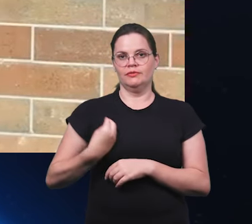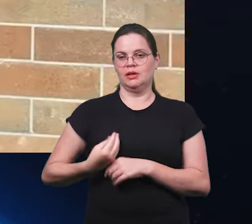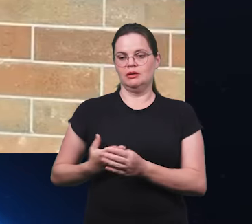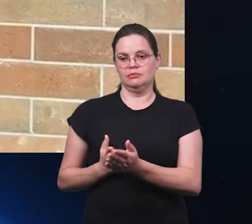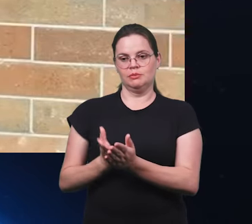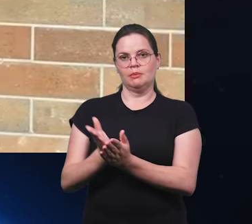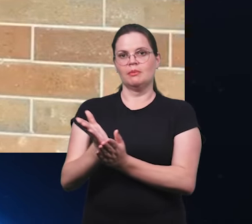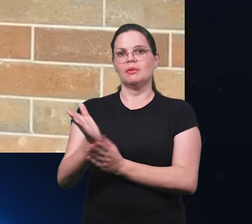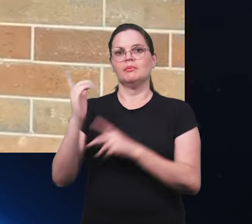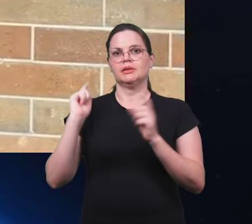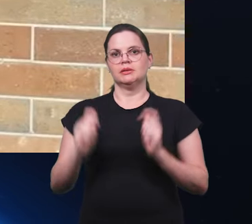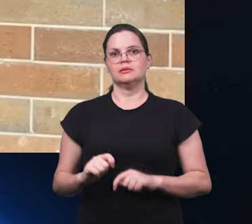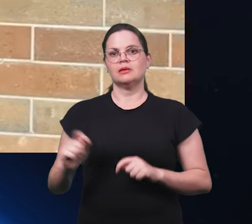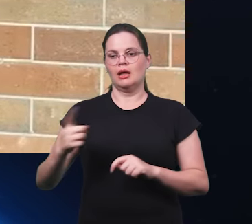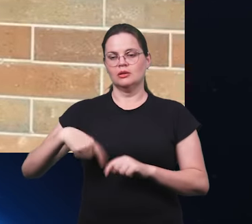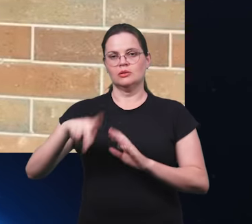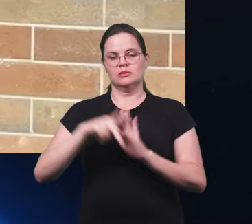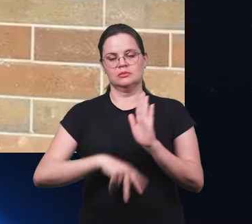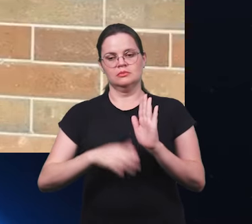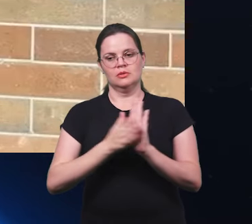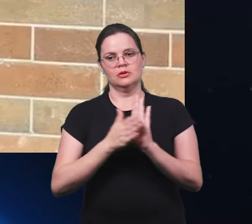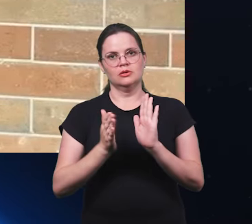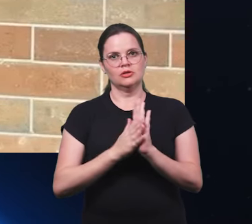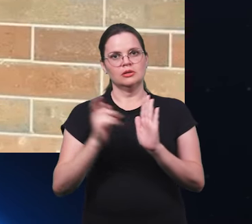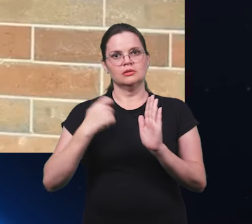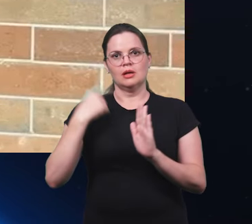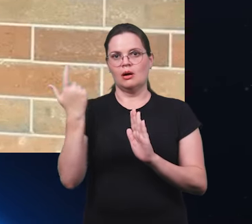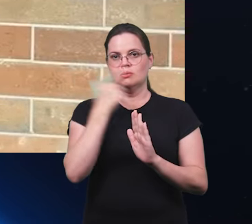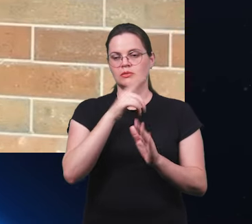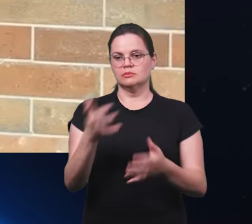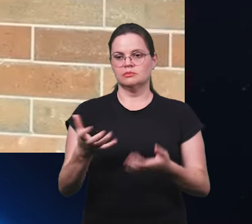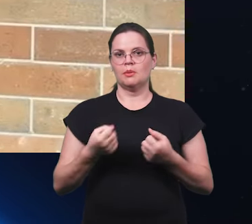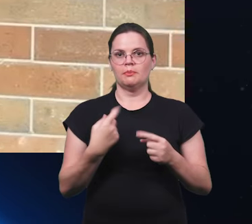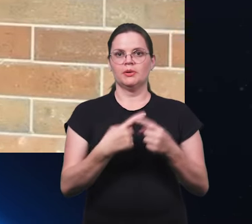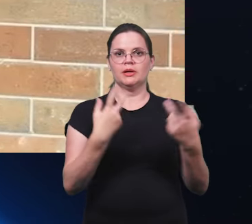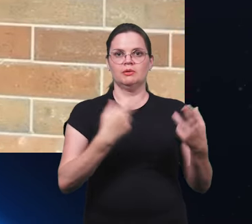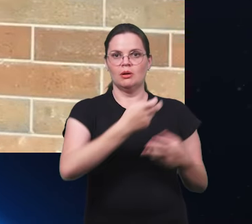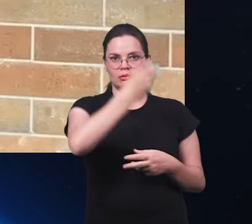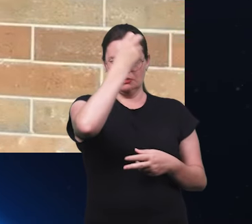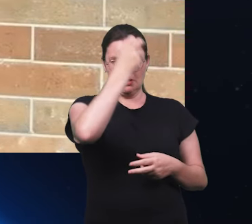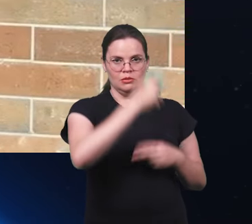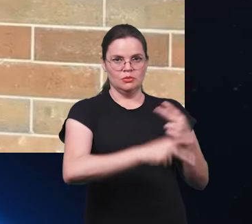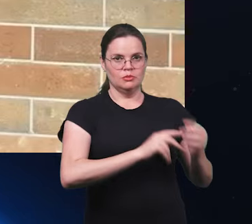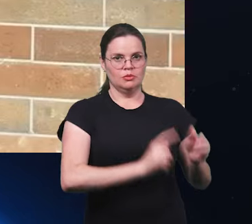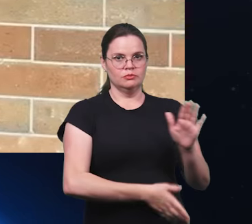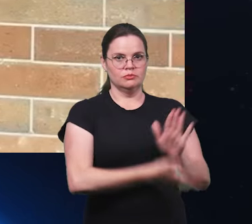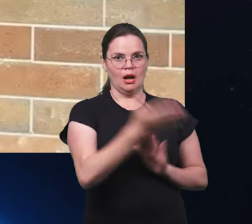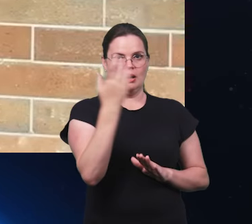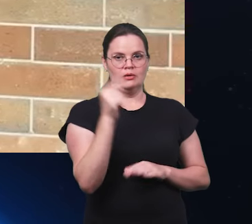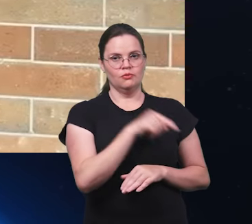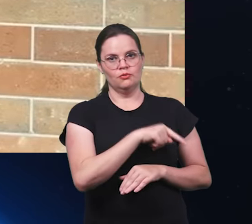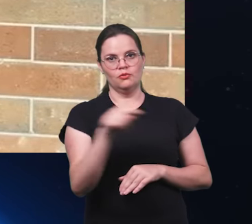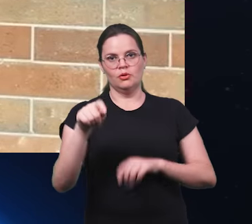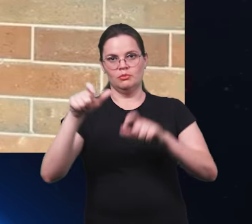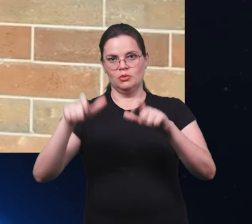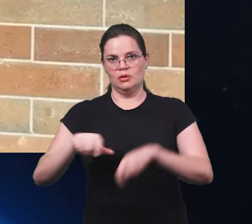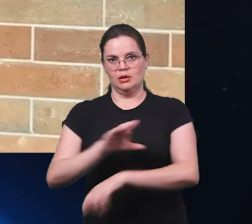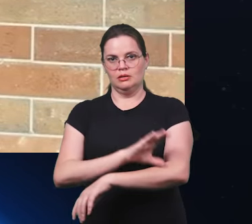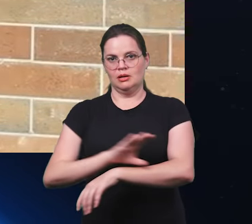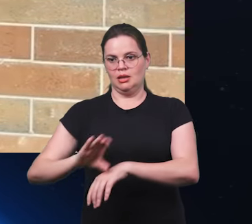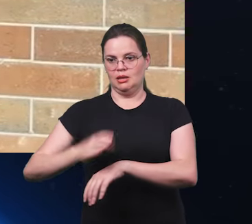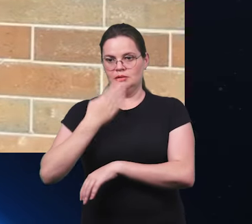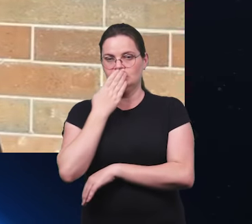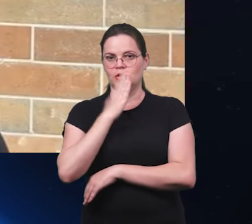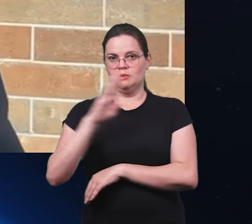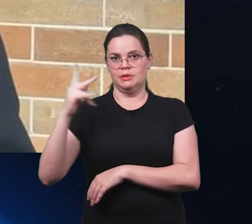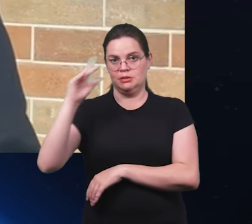abriu para nós. Para quê? Para que nós pudéssemos, assim como o povo saiu do Egito e foi para a Terra Prometida, a igreja também. Ela sai